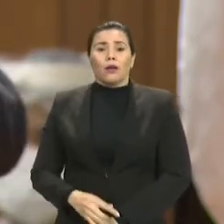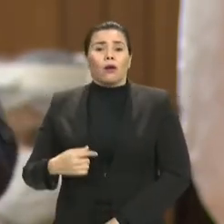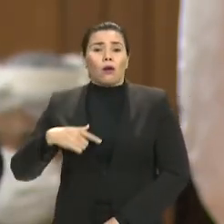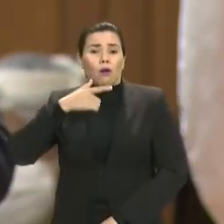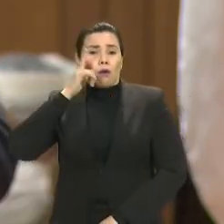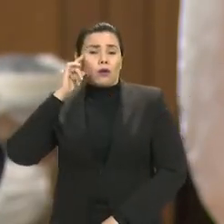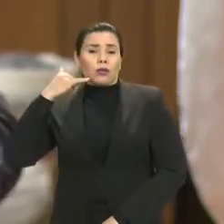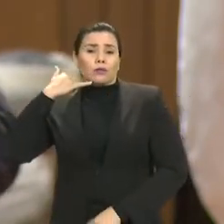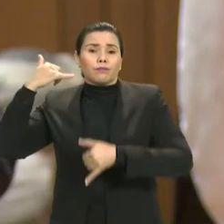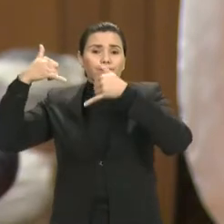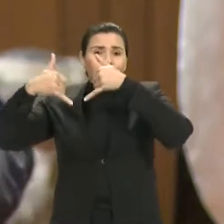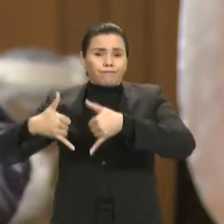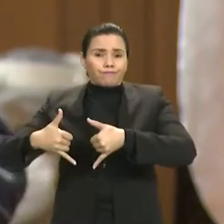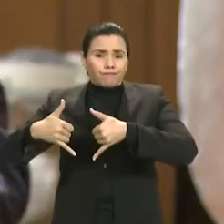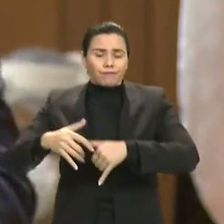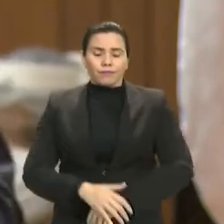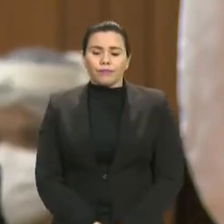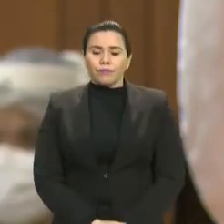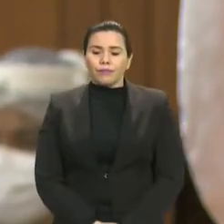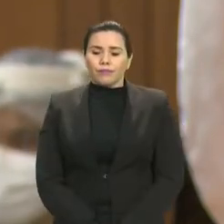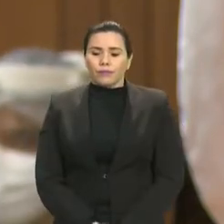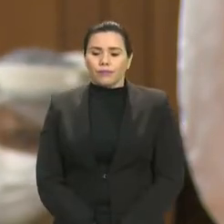muito obrigado pelo...